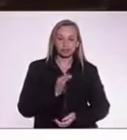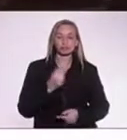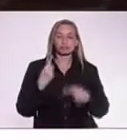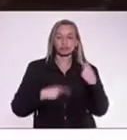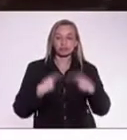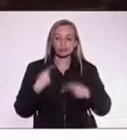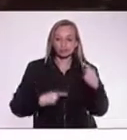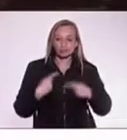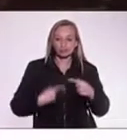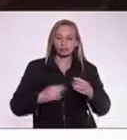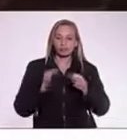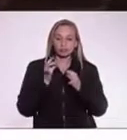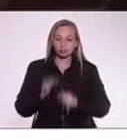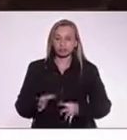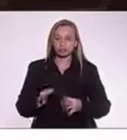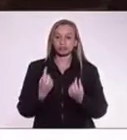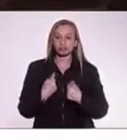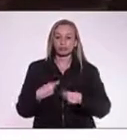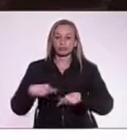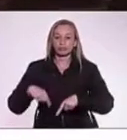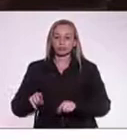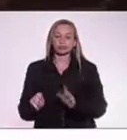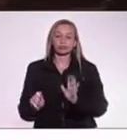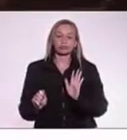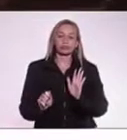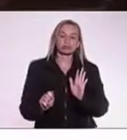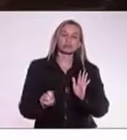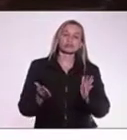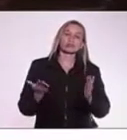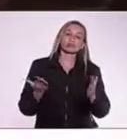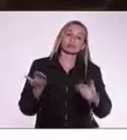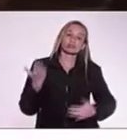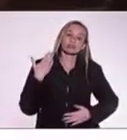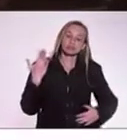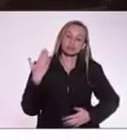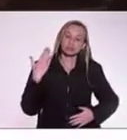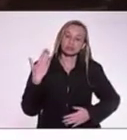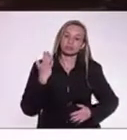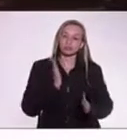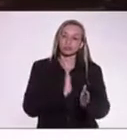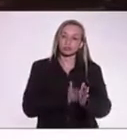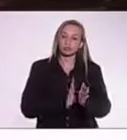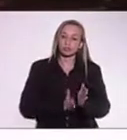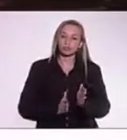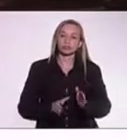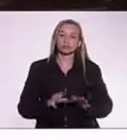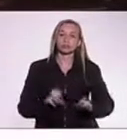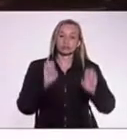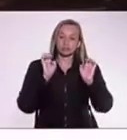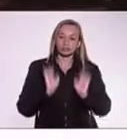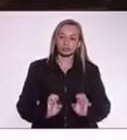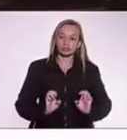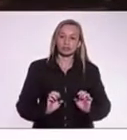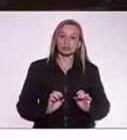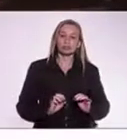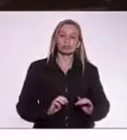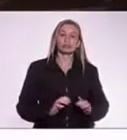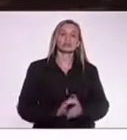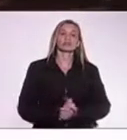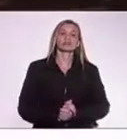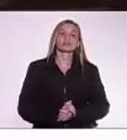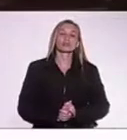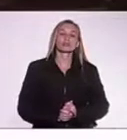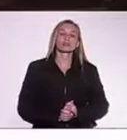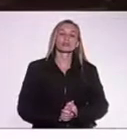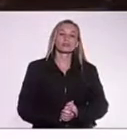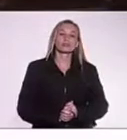de austeridade, de combate à criminalidade e de restauração da ordem e da retificação moral e financeira desse país.